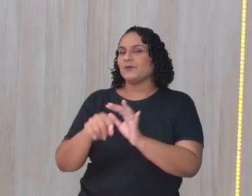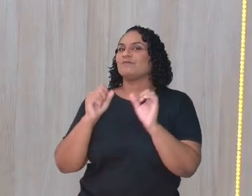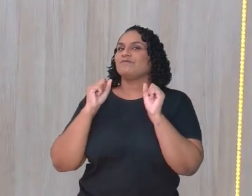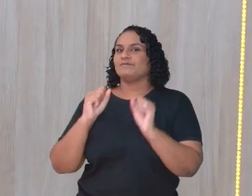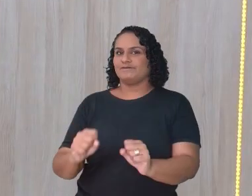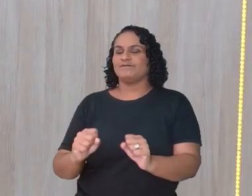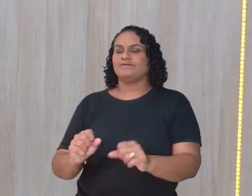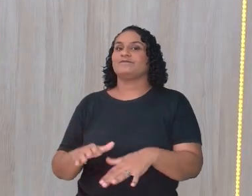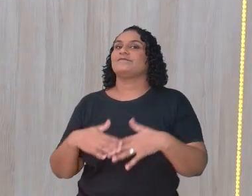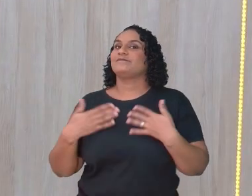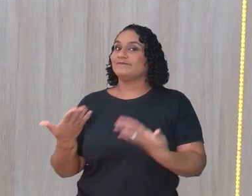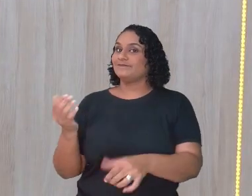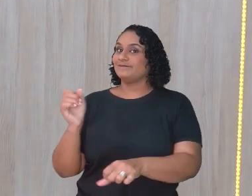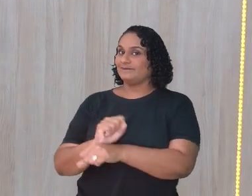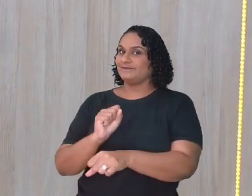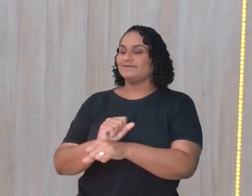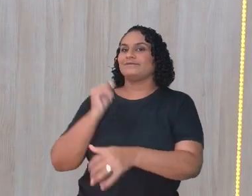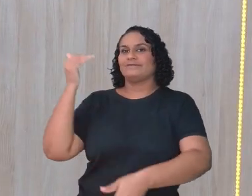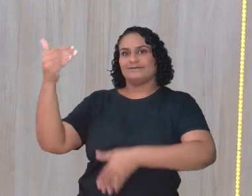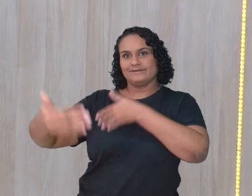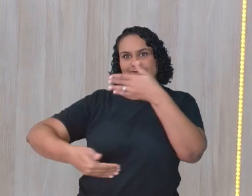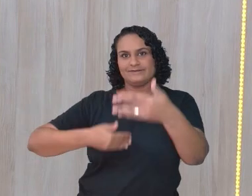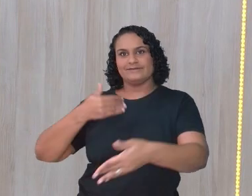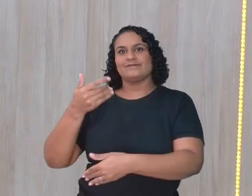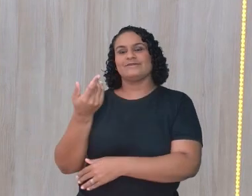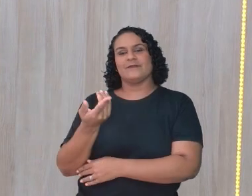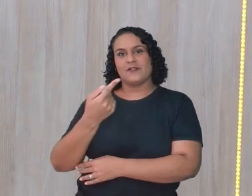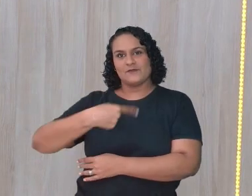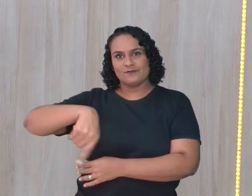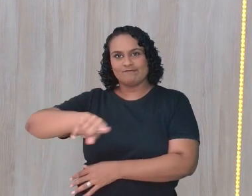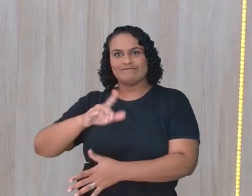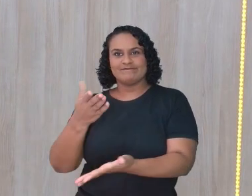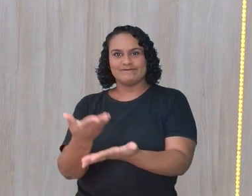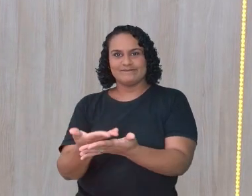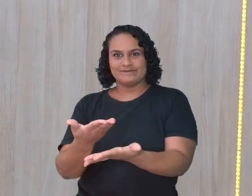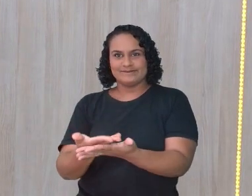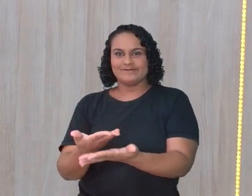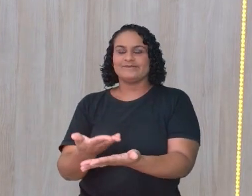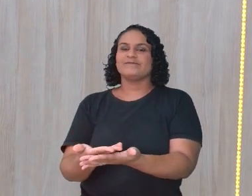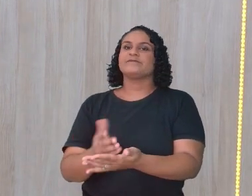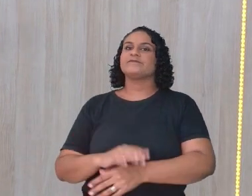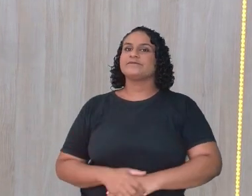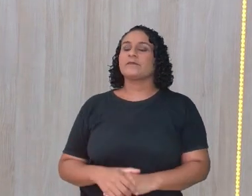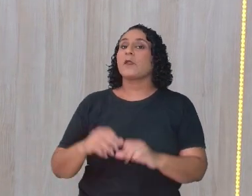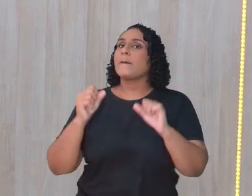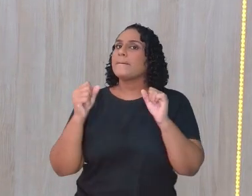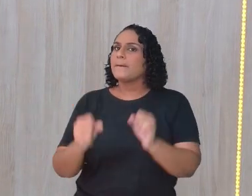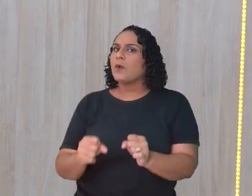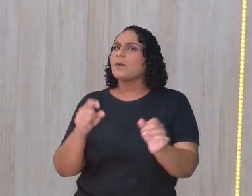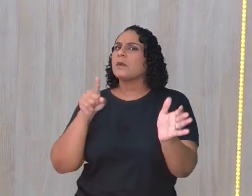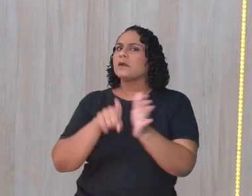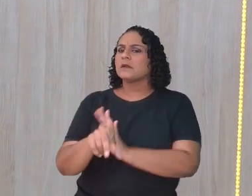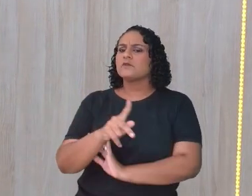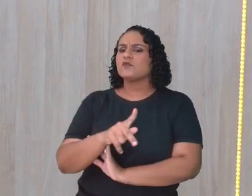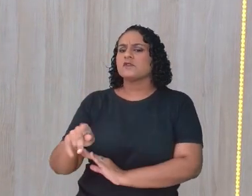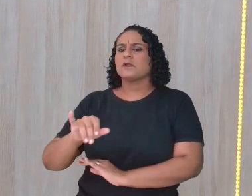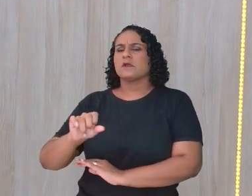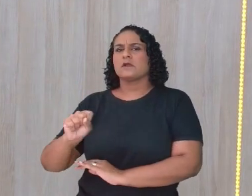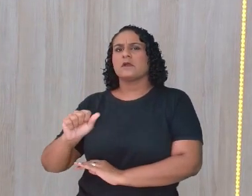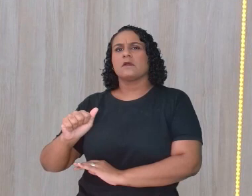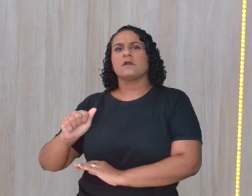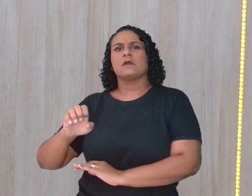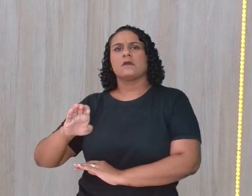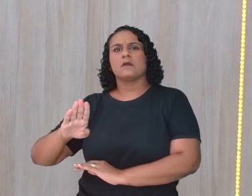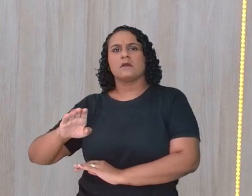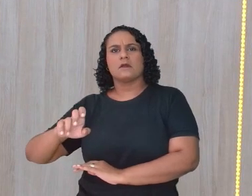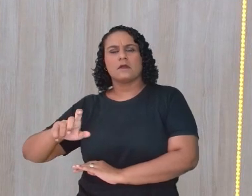pessoal. Então, estamos esperando a participação de vocês na nossa aula, tá certo? Fiquem aí, podem perguntar. A professora Isabel está ali atenta para